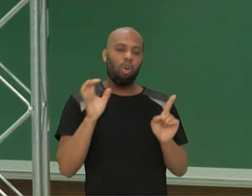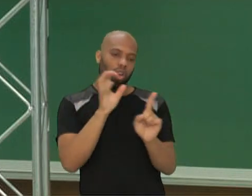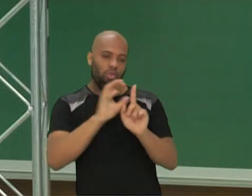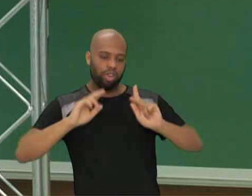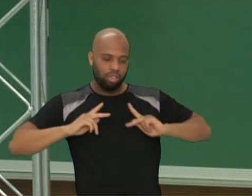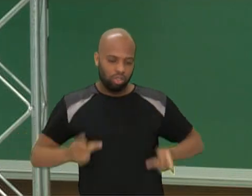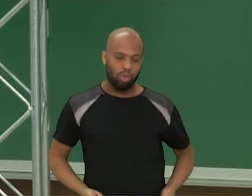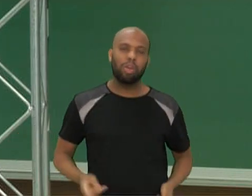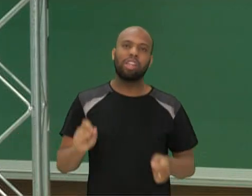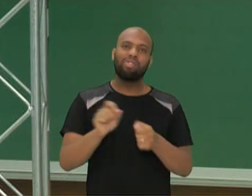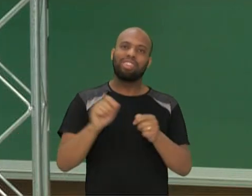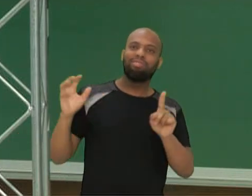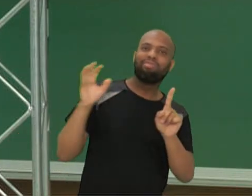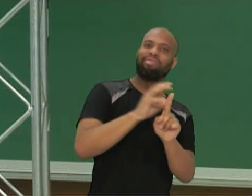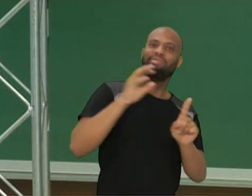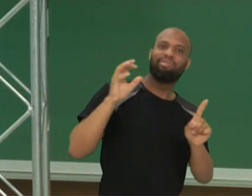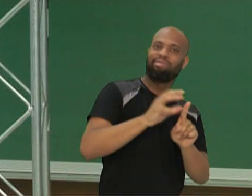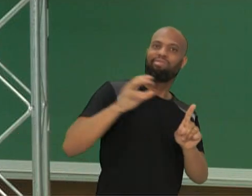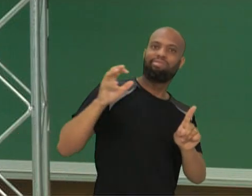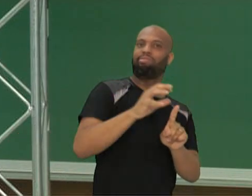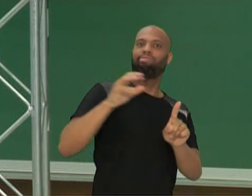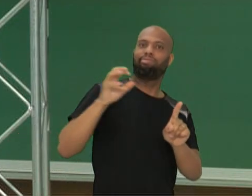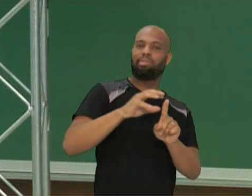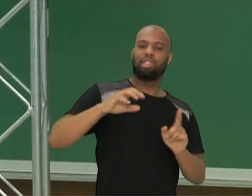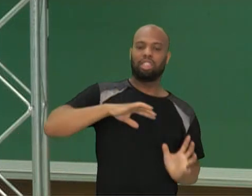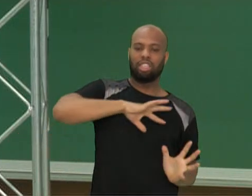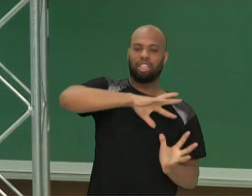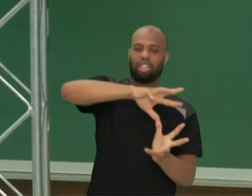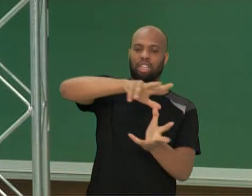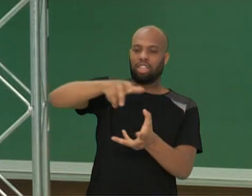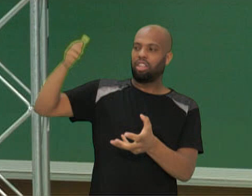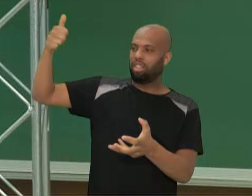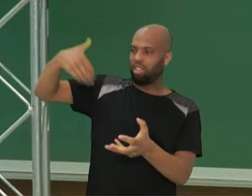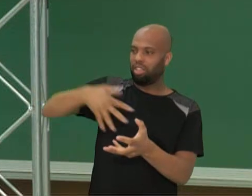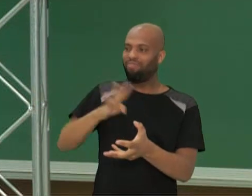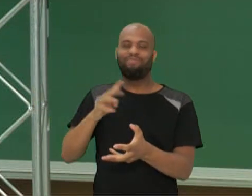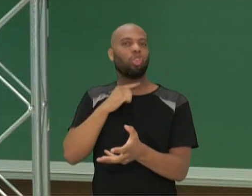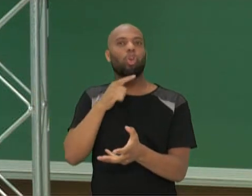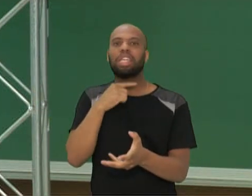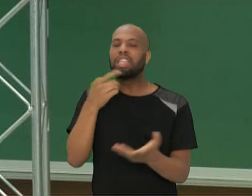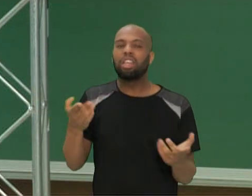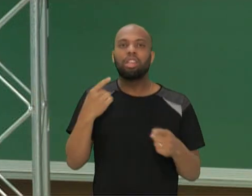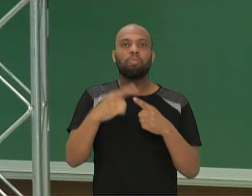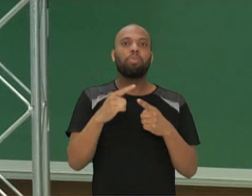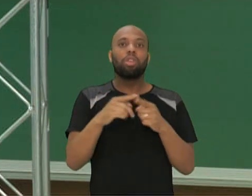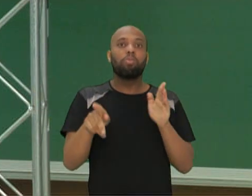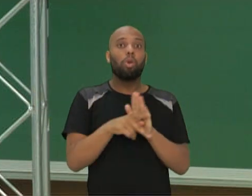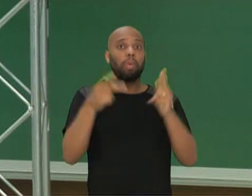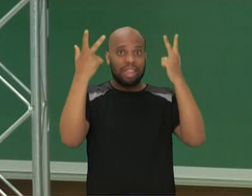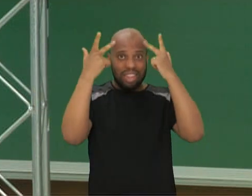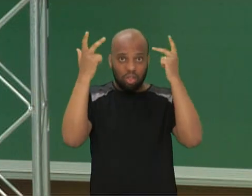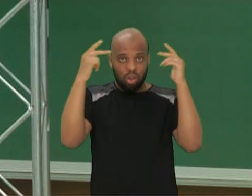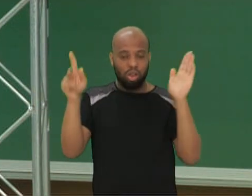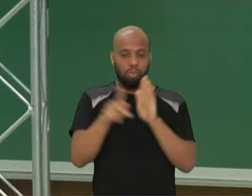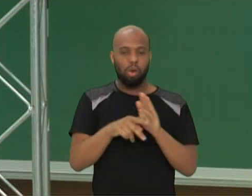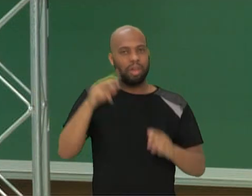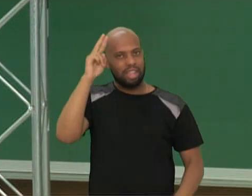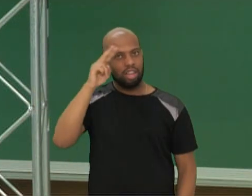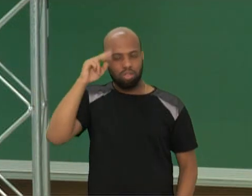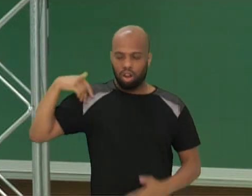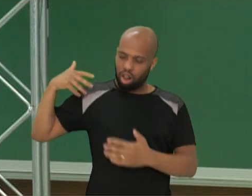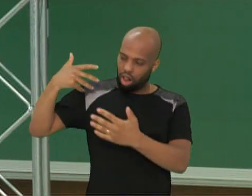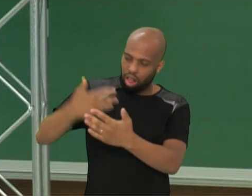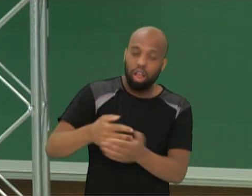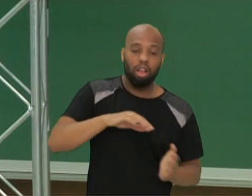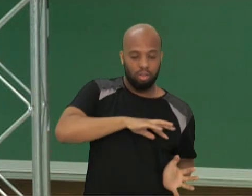humana acentuando esse fenômeno aquecimento global. Mas o que a gente tem que saber é que, naturalmente, a história do nosso